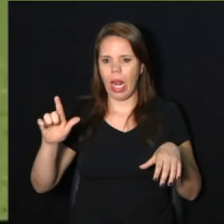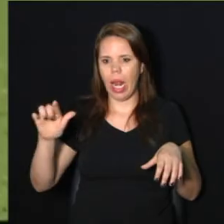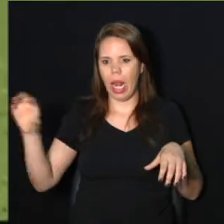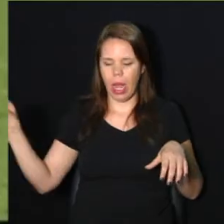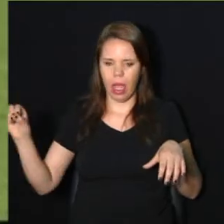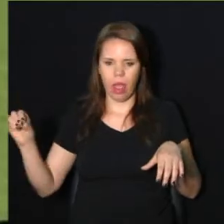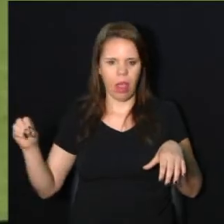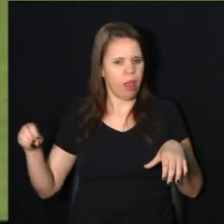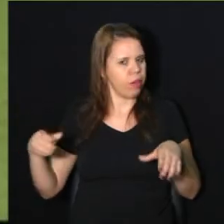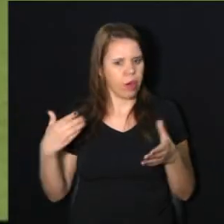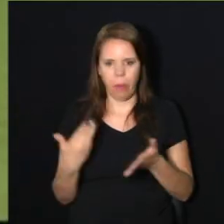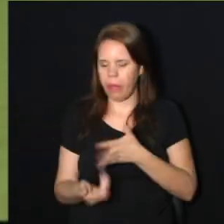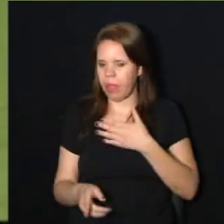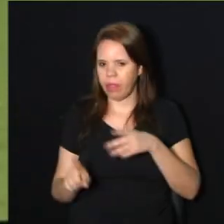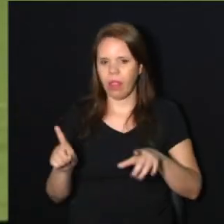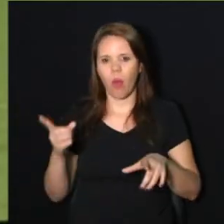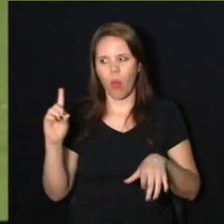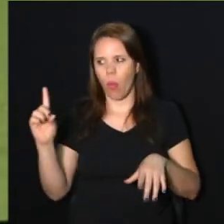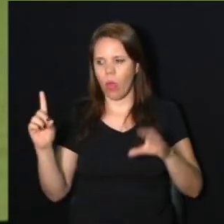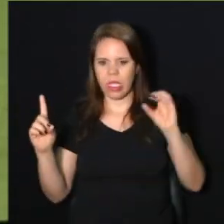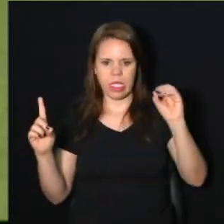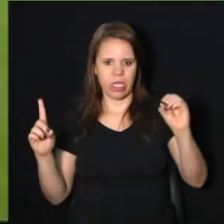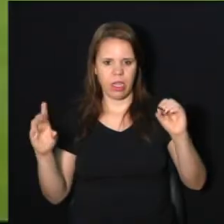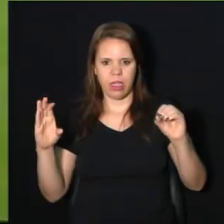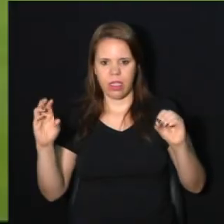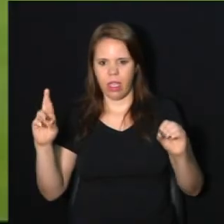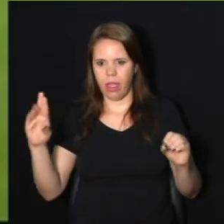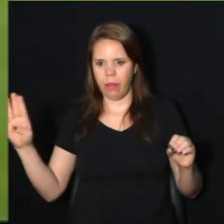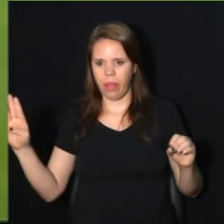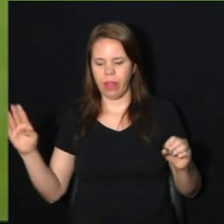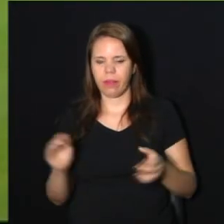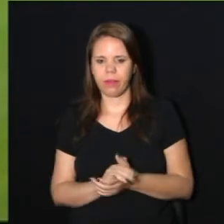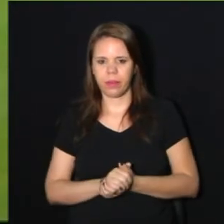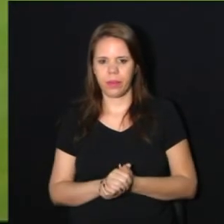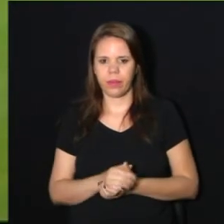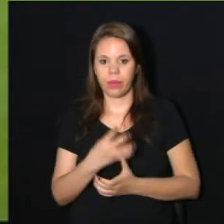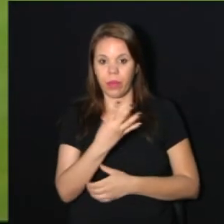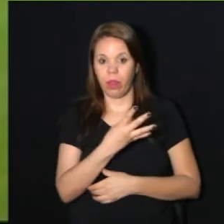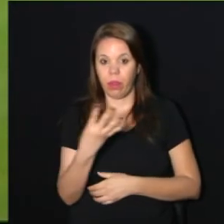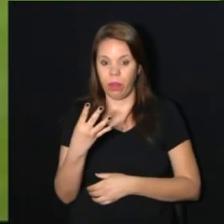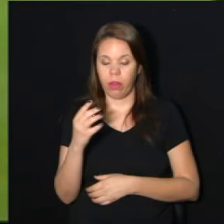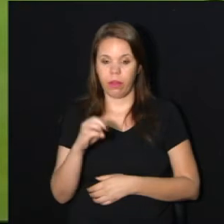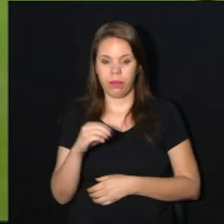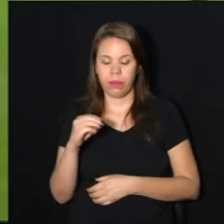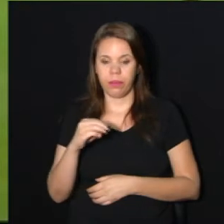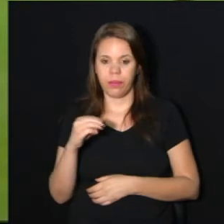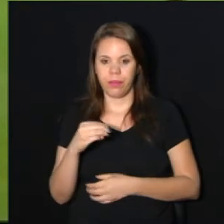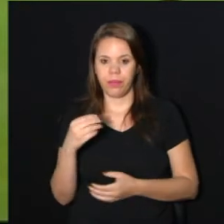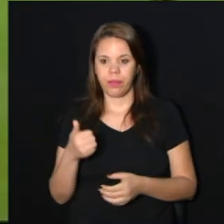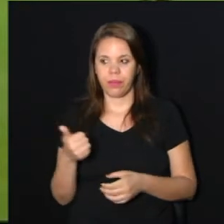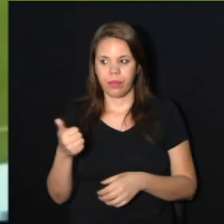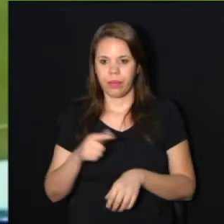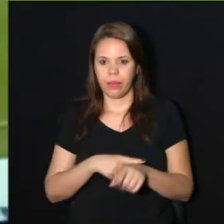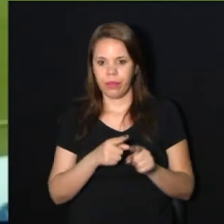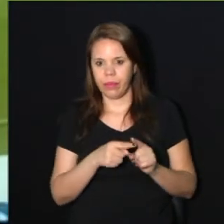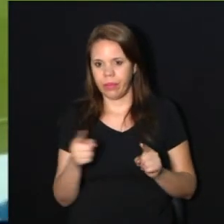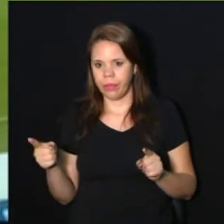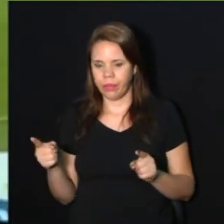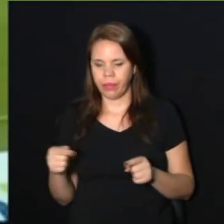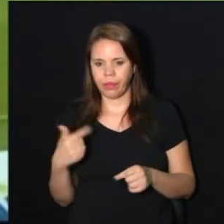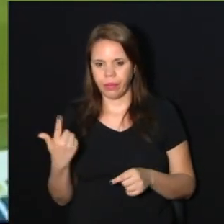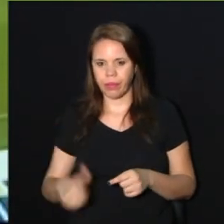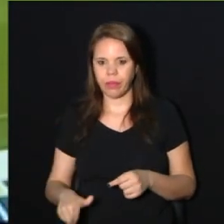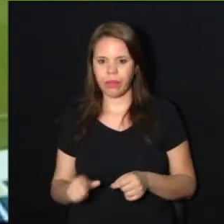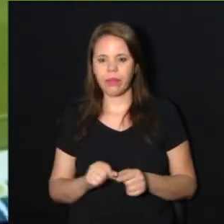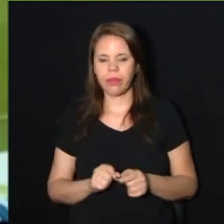não desperdiçou. 1-0 CRB. Aos 44 minutos da primeira etapa, em mais uma jogada